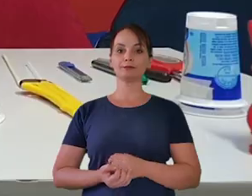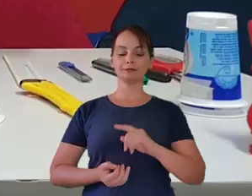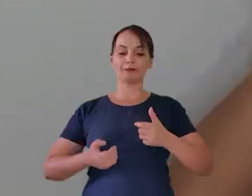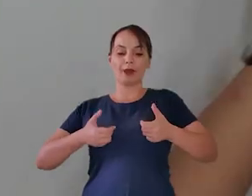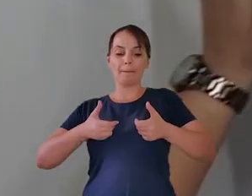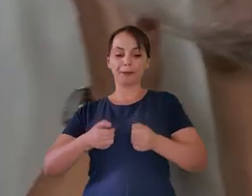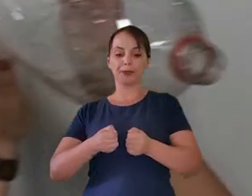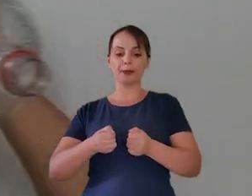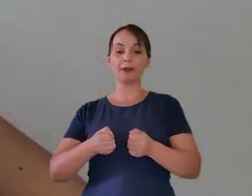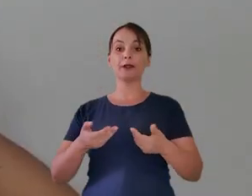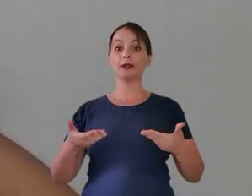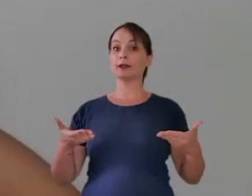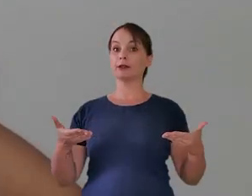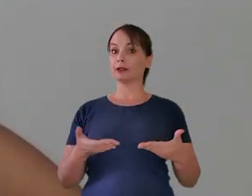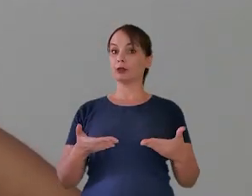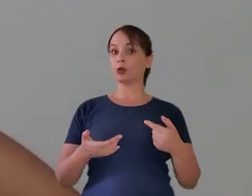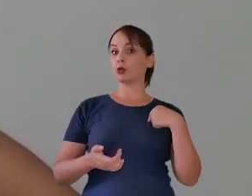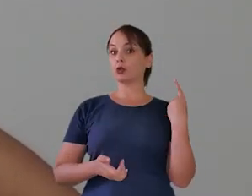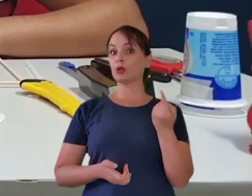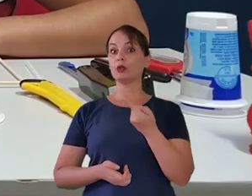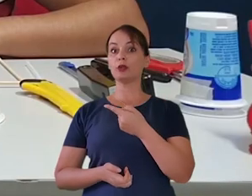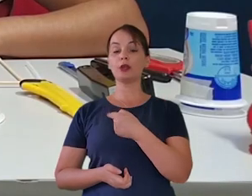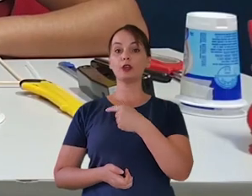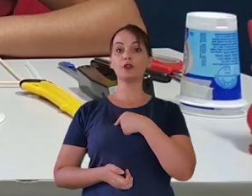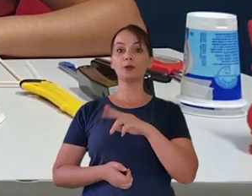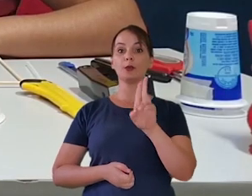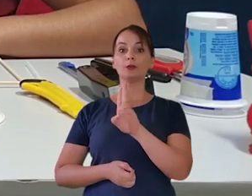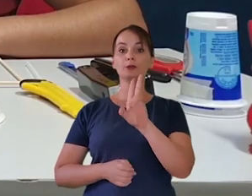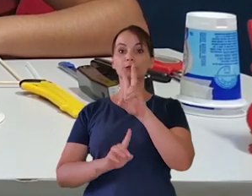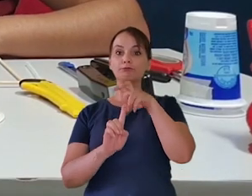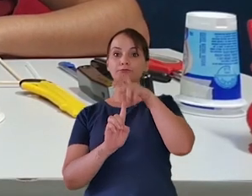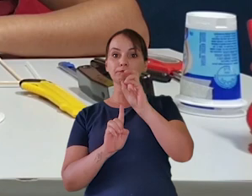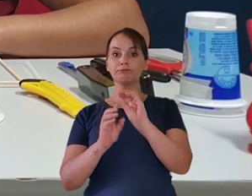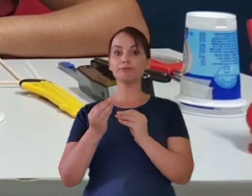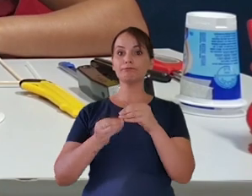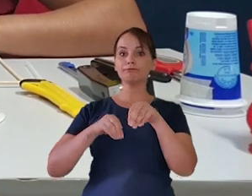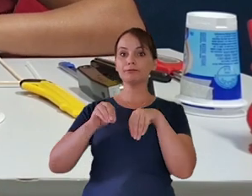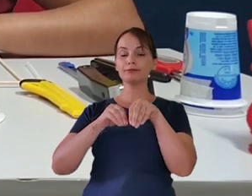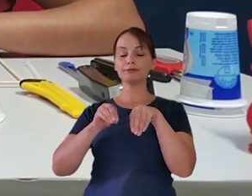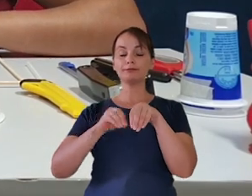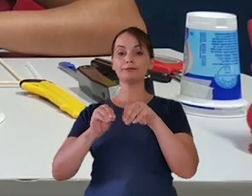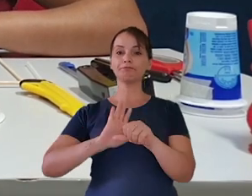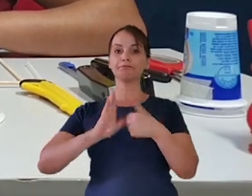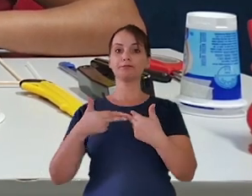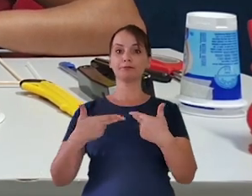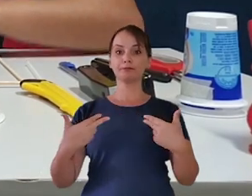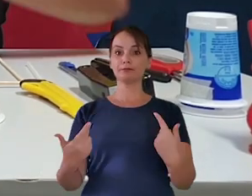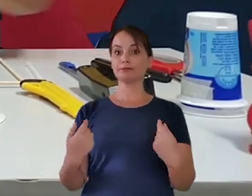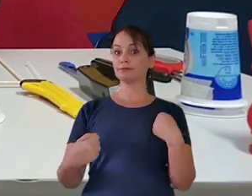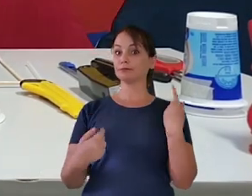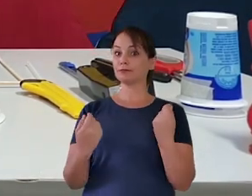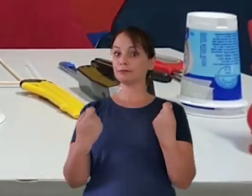grampeamos. Agora, nós vamos trabalhar com a garrafa PET. A primeira coisa que nós vamos